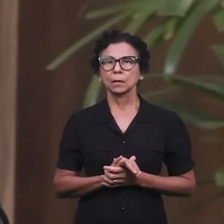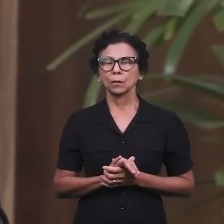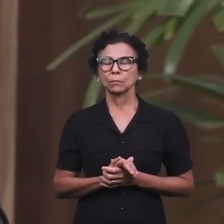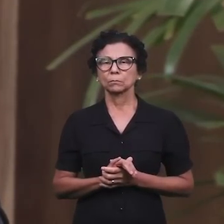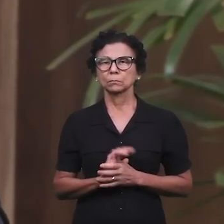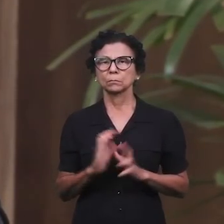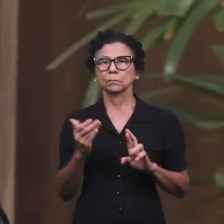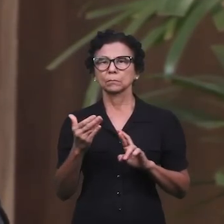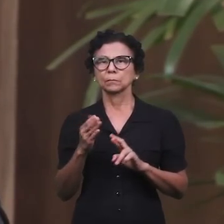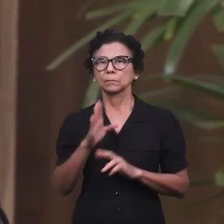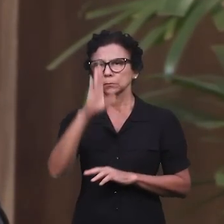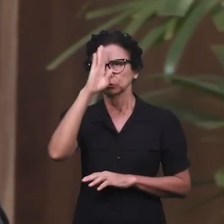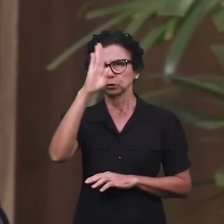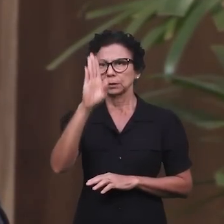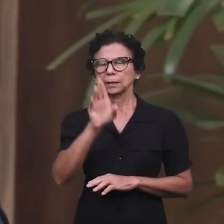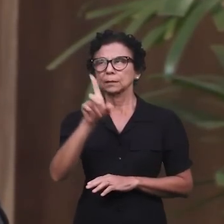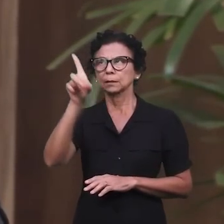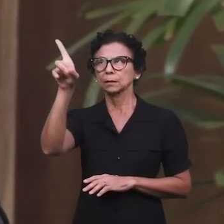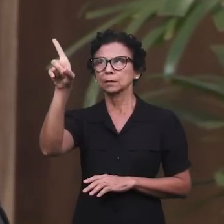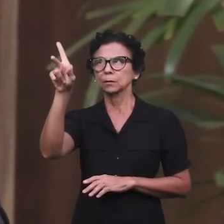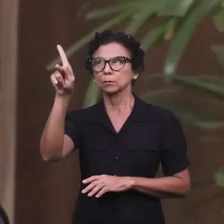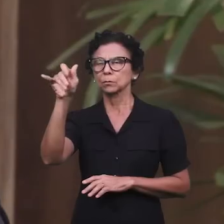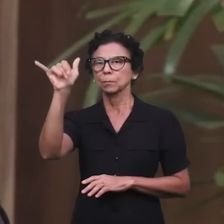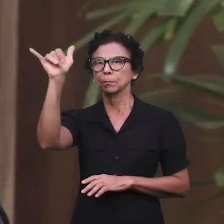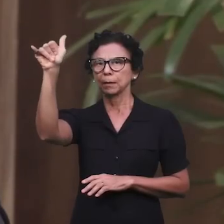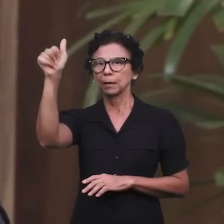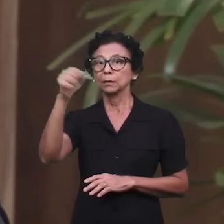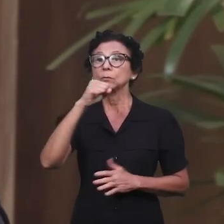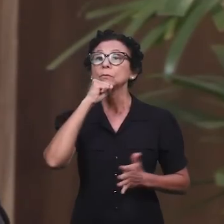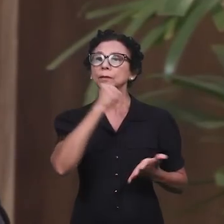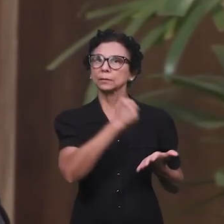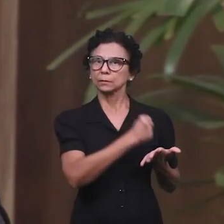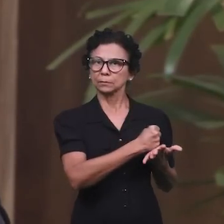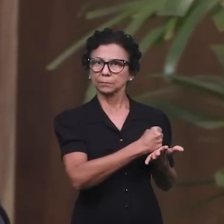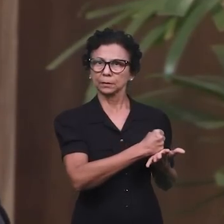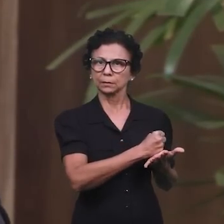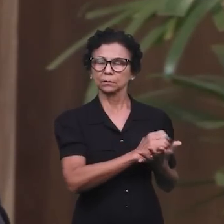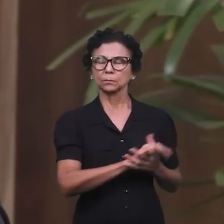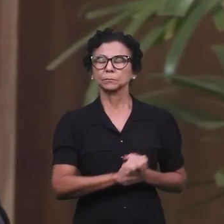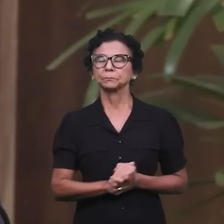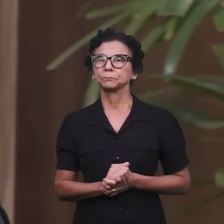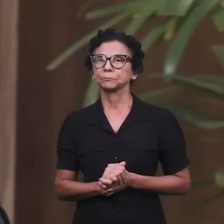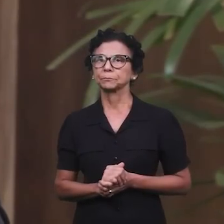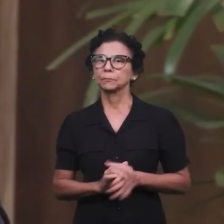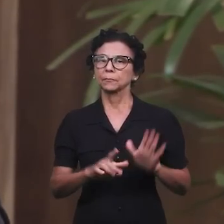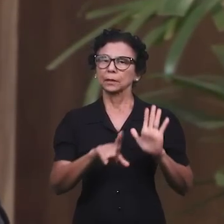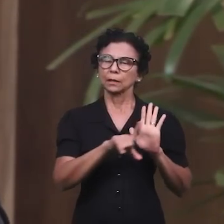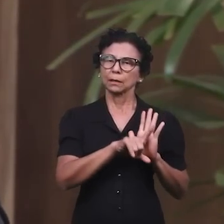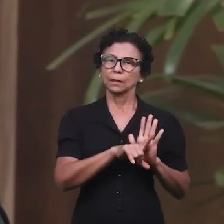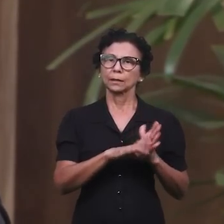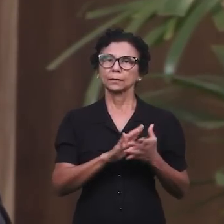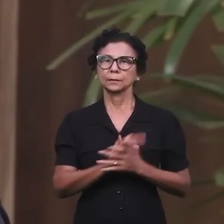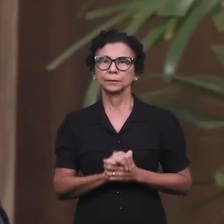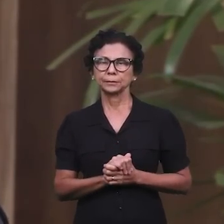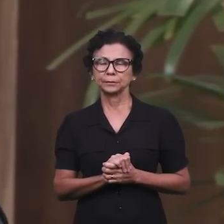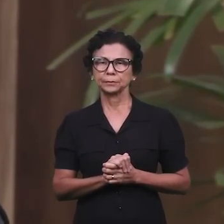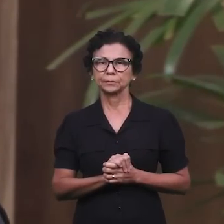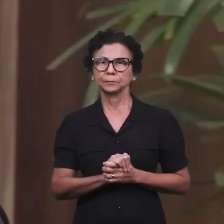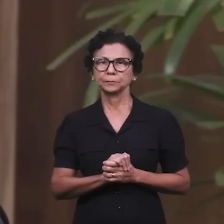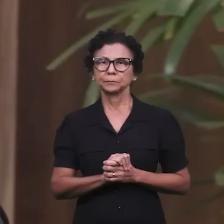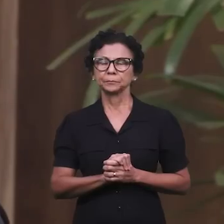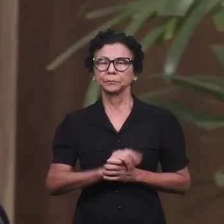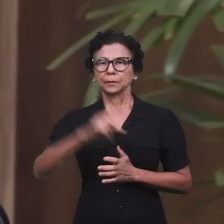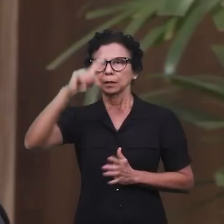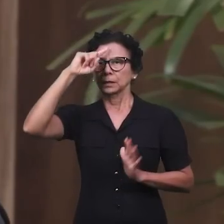do Pai, Deus Pai, o Velho Testamento, a lei, a palavra, as